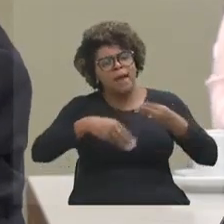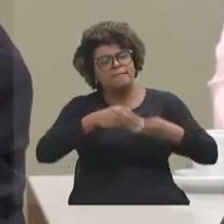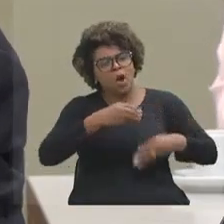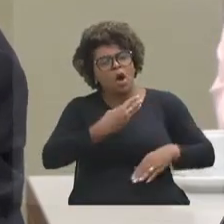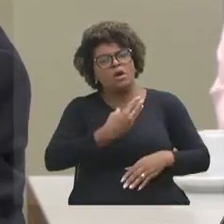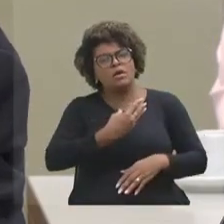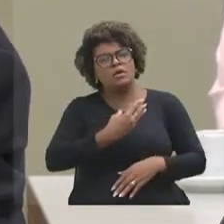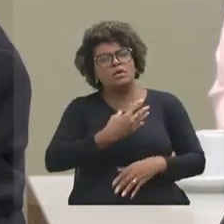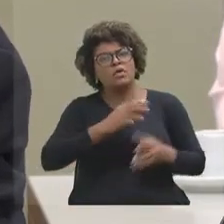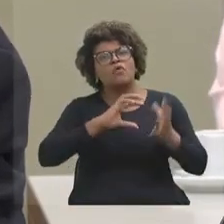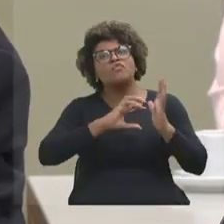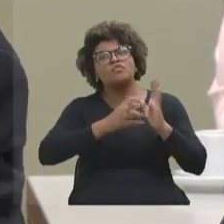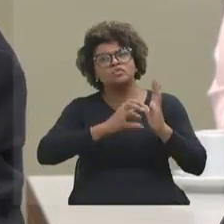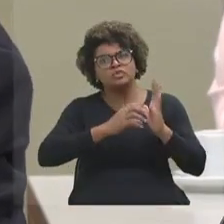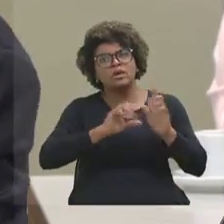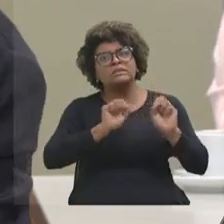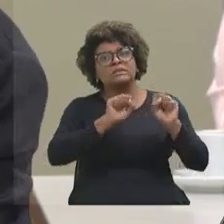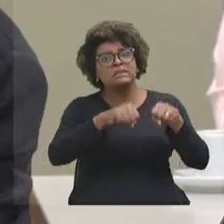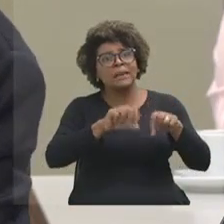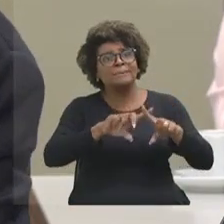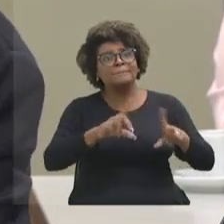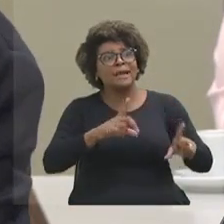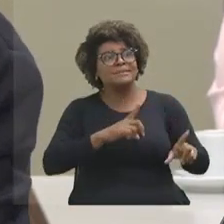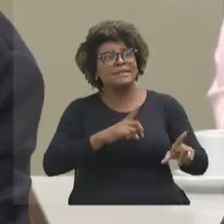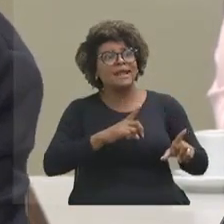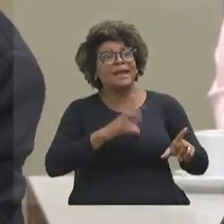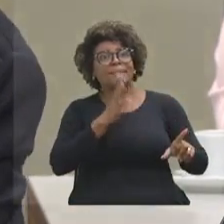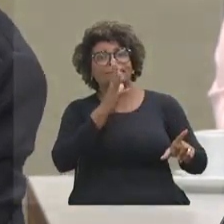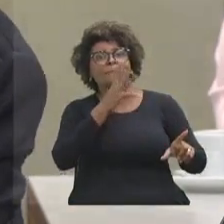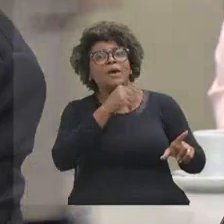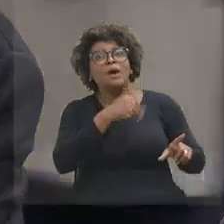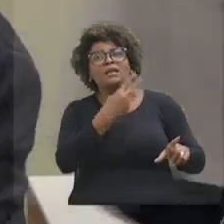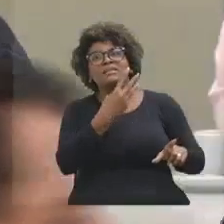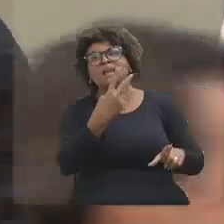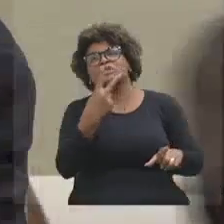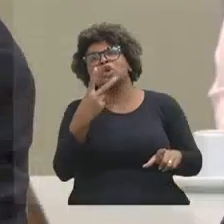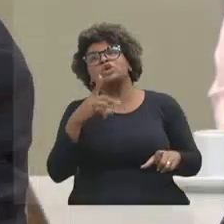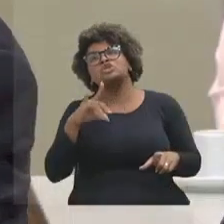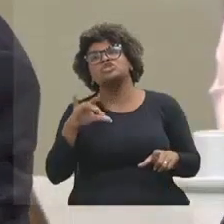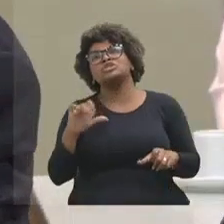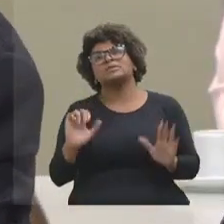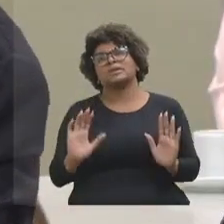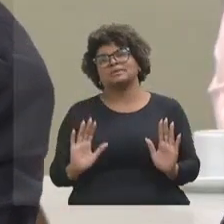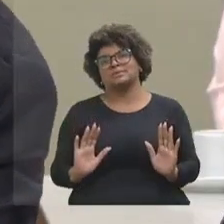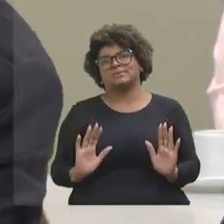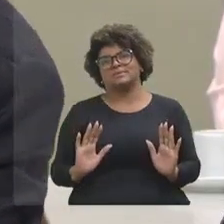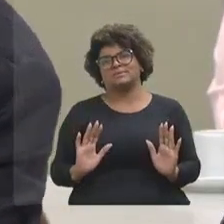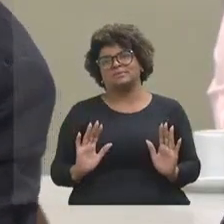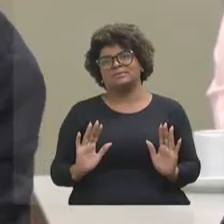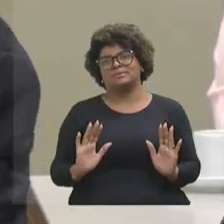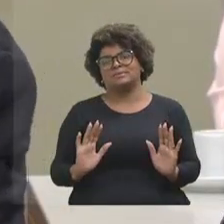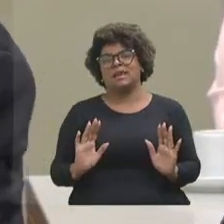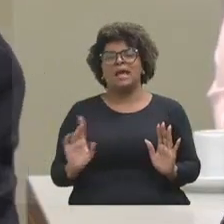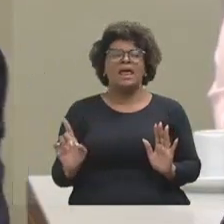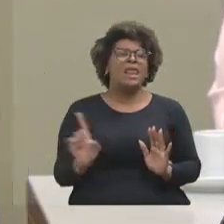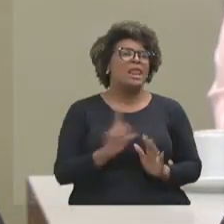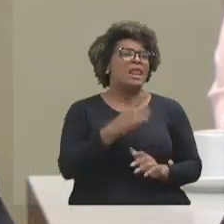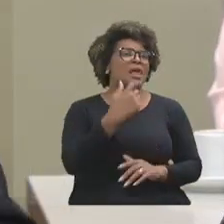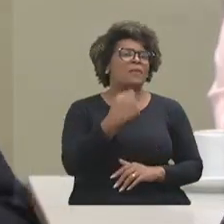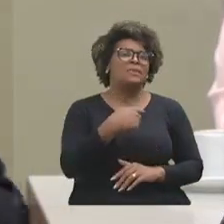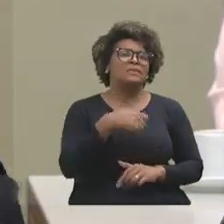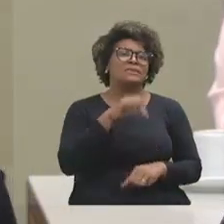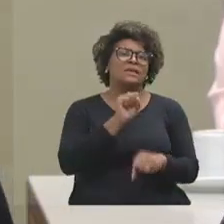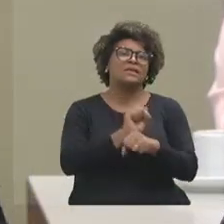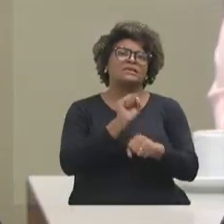ele quebra de trem três dias não pode chegar fala não tem que esperar baixa para entrar nesse programa de mau humor